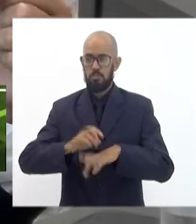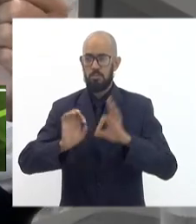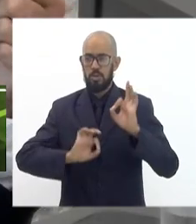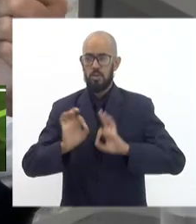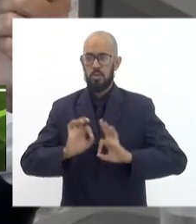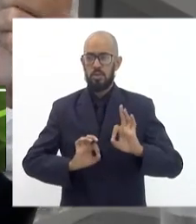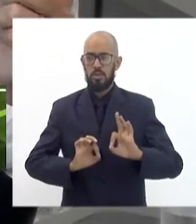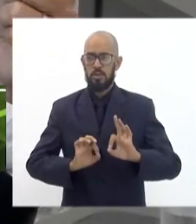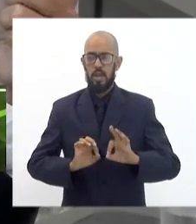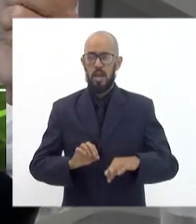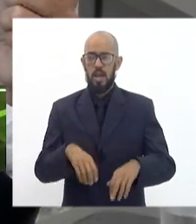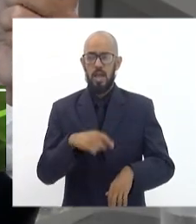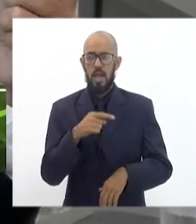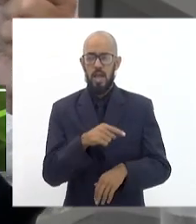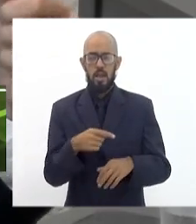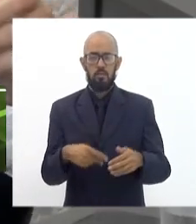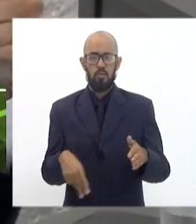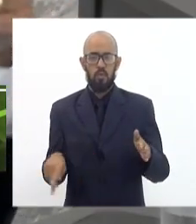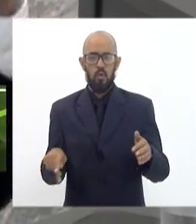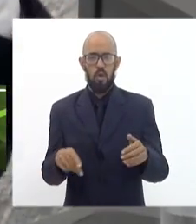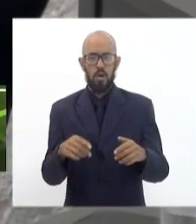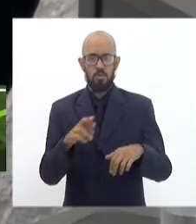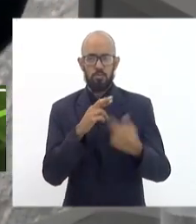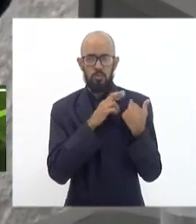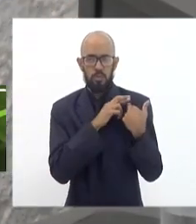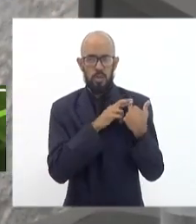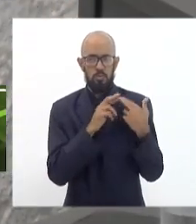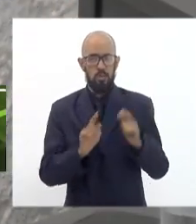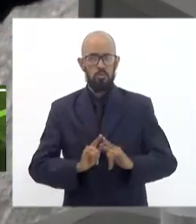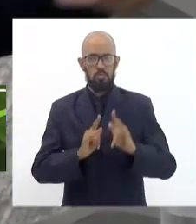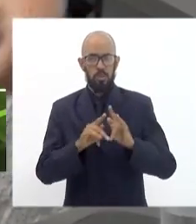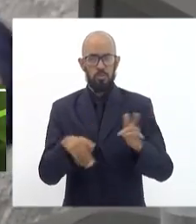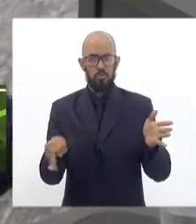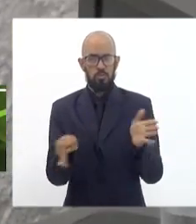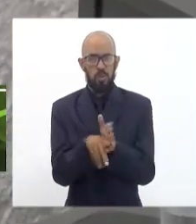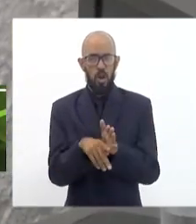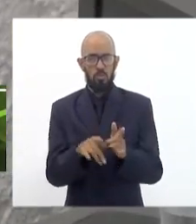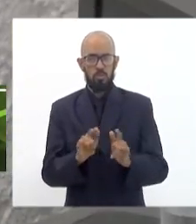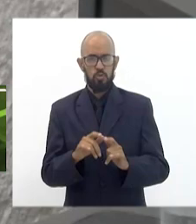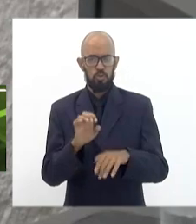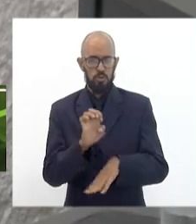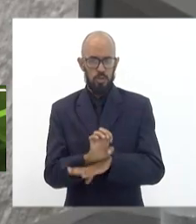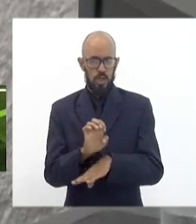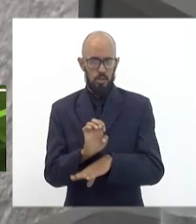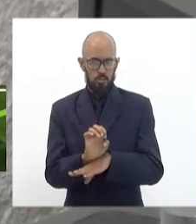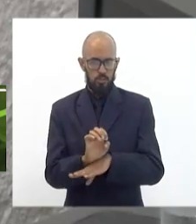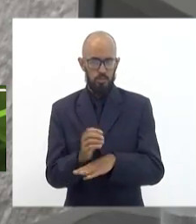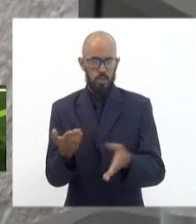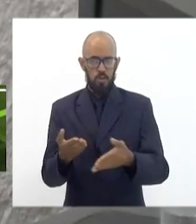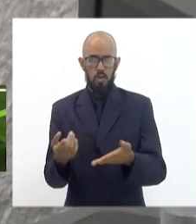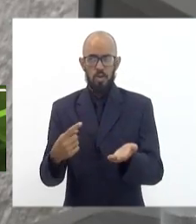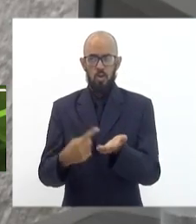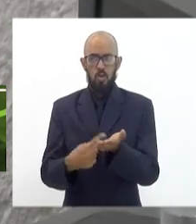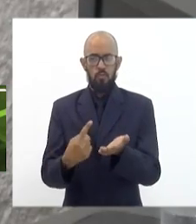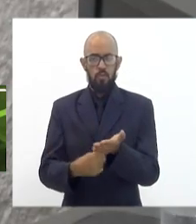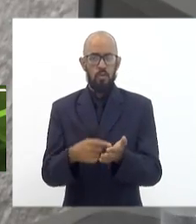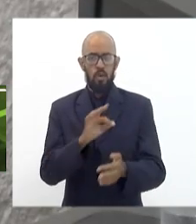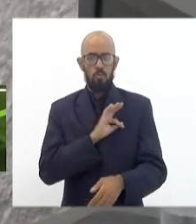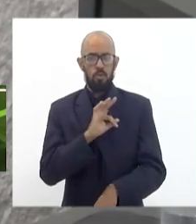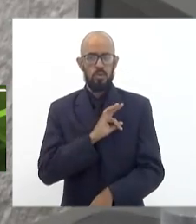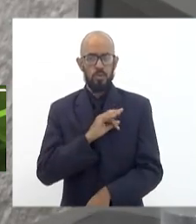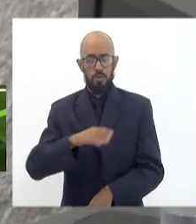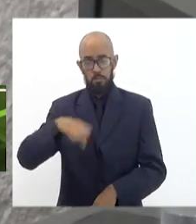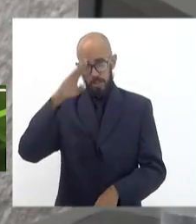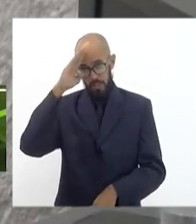ficou responsável pelos a tatuagem então nós temos agora convênio com a polícia militar para reforma de batalhão